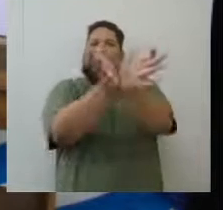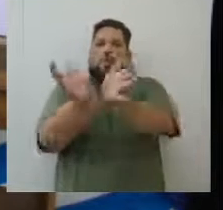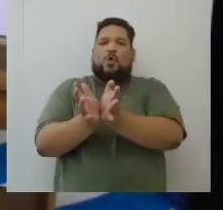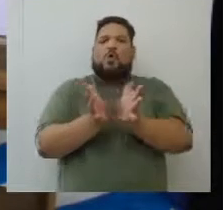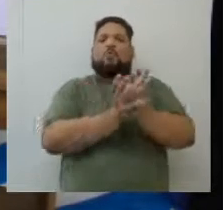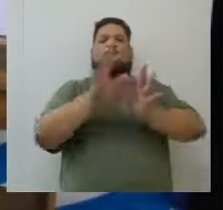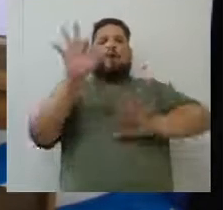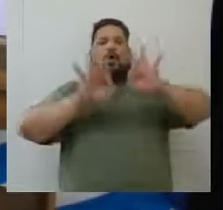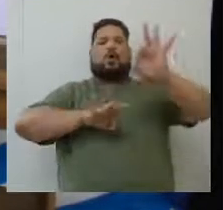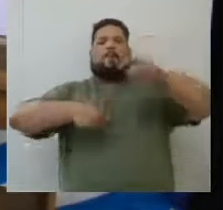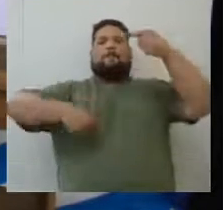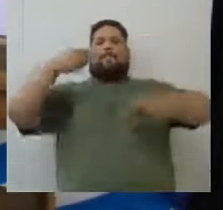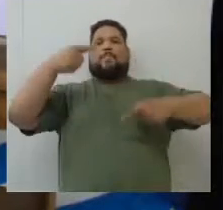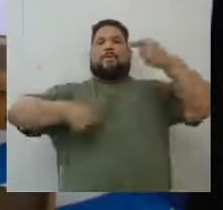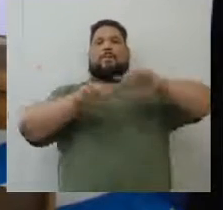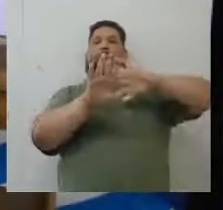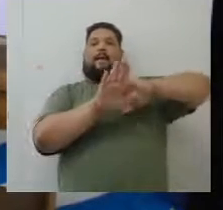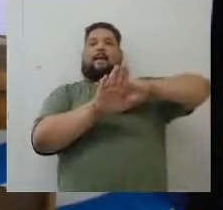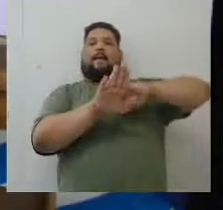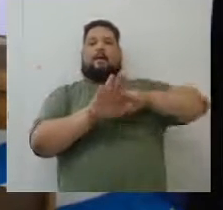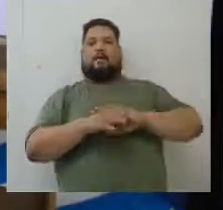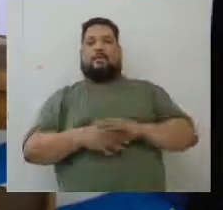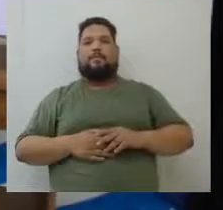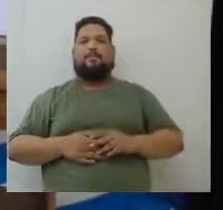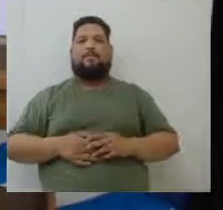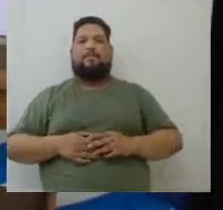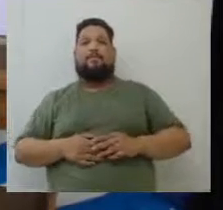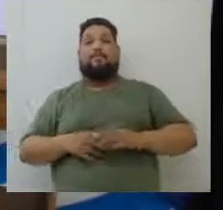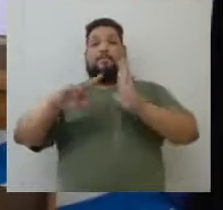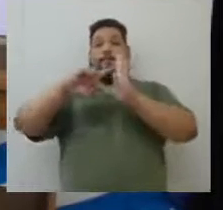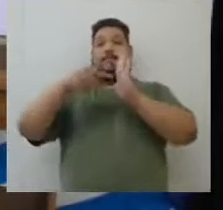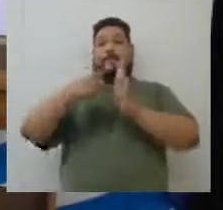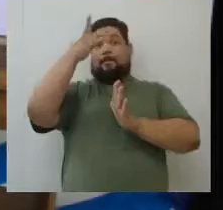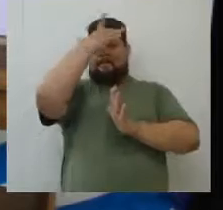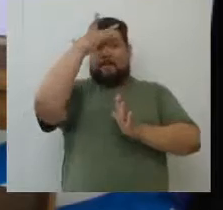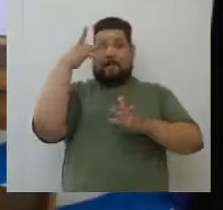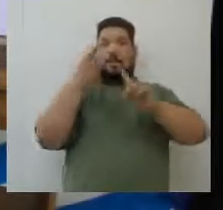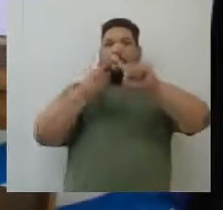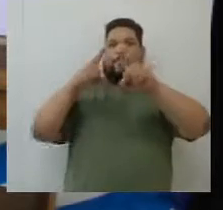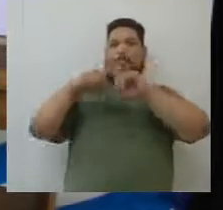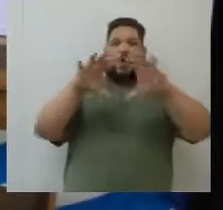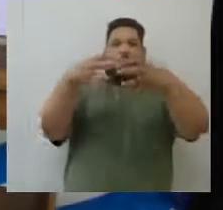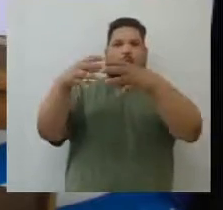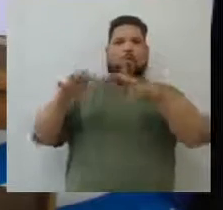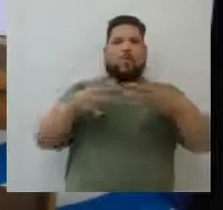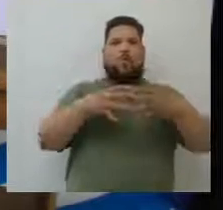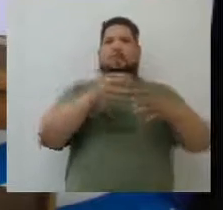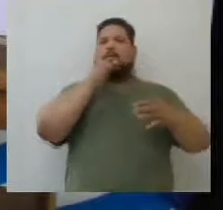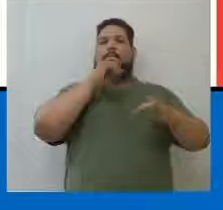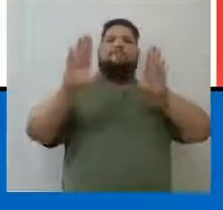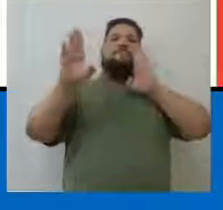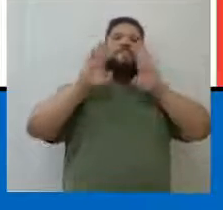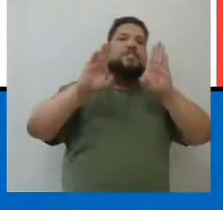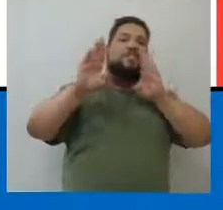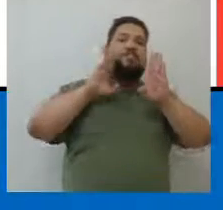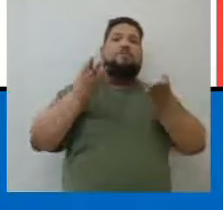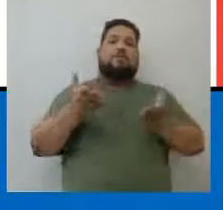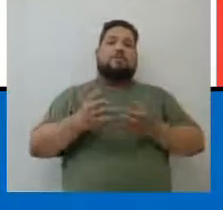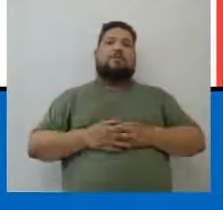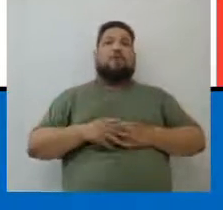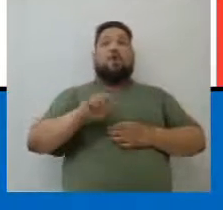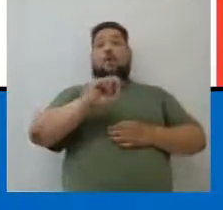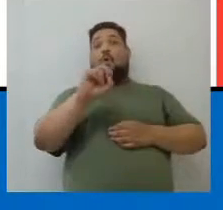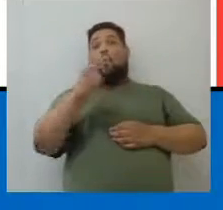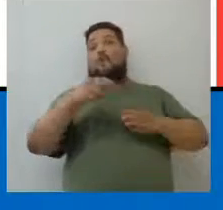politicamente motivados. Tá? Então, são pessoas que se juntam, tá, em grupos da internet, por exemplo, no Facebook, tá, ou